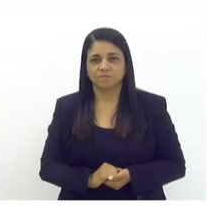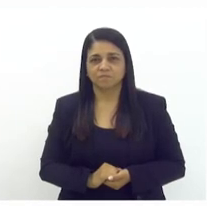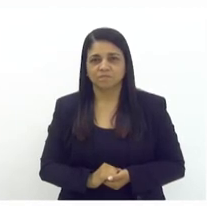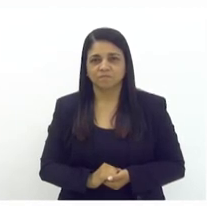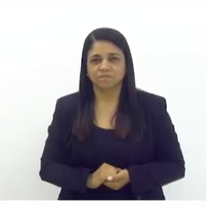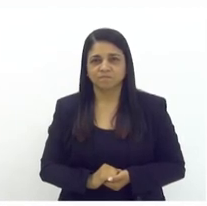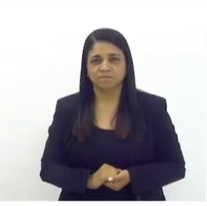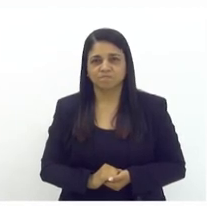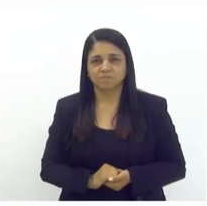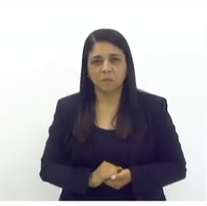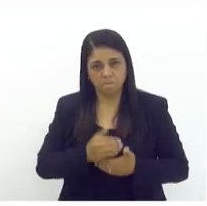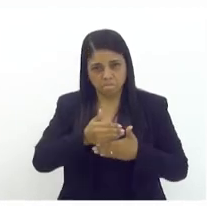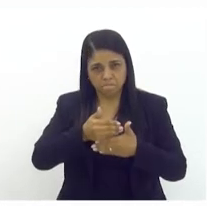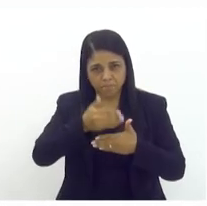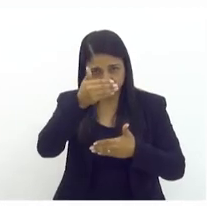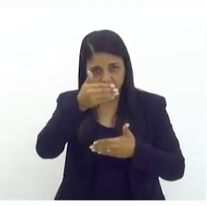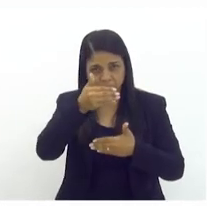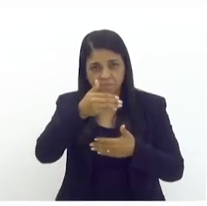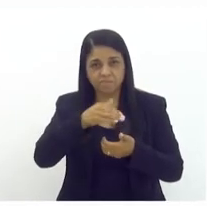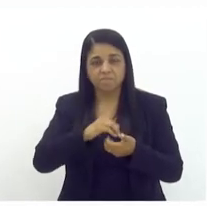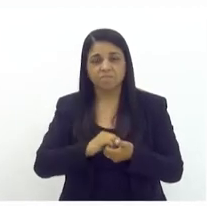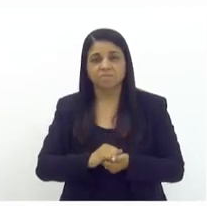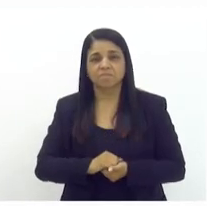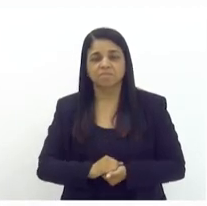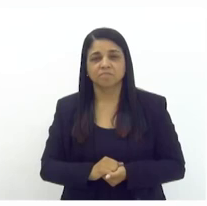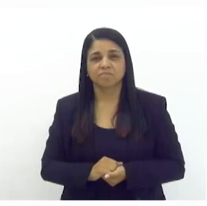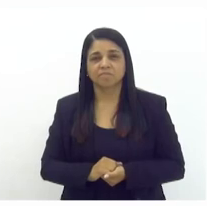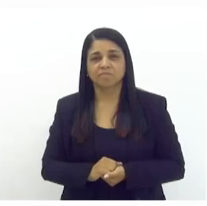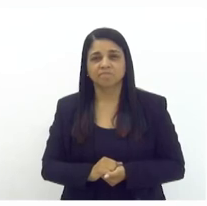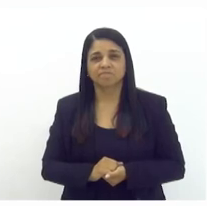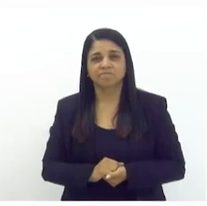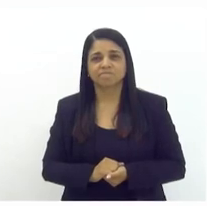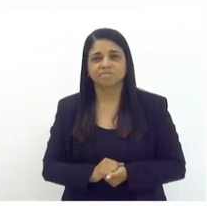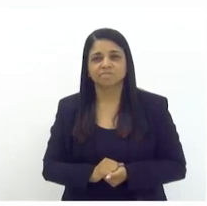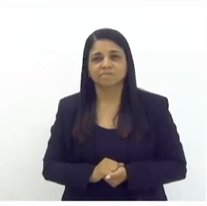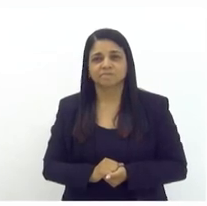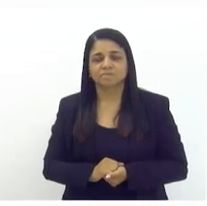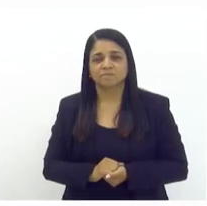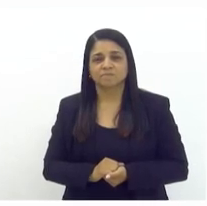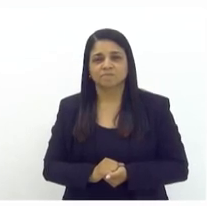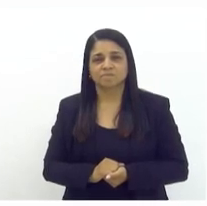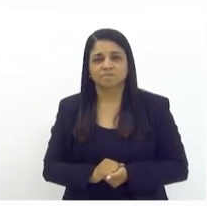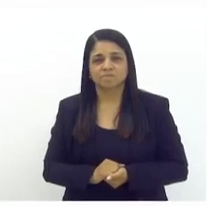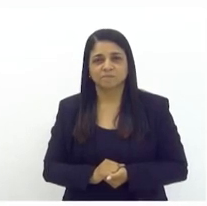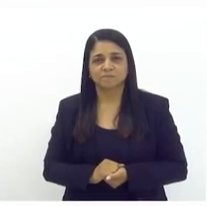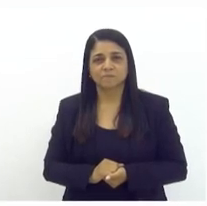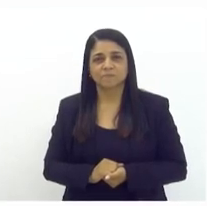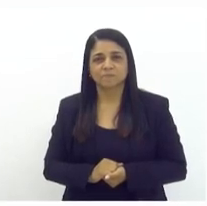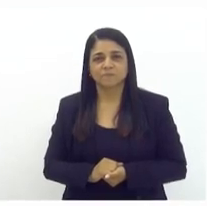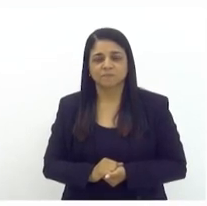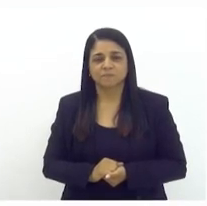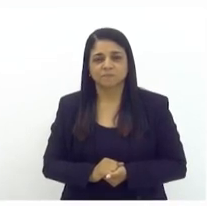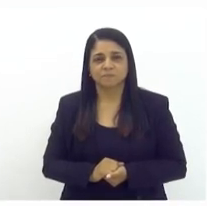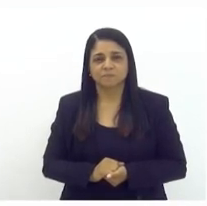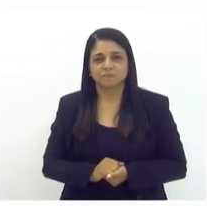podemos avançar então nos slides por favor aí está